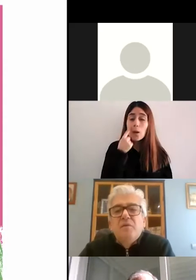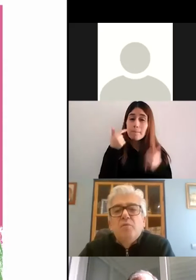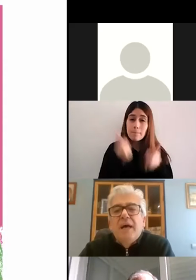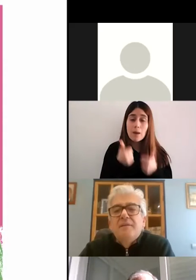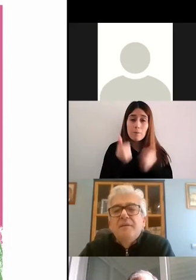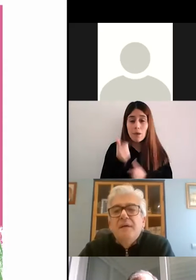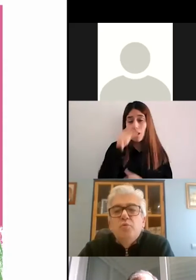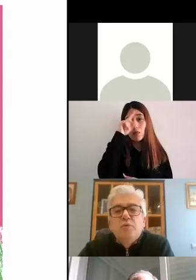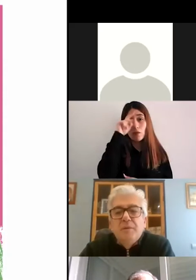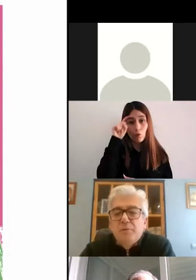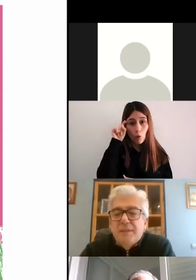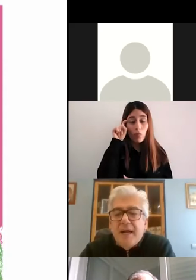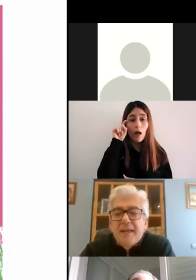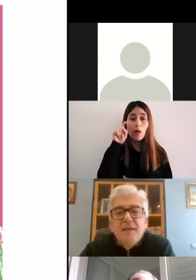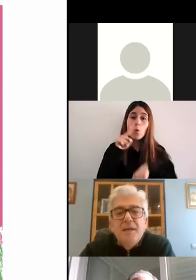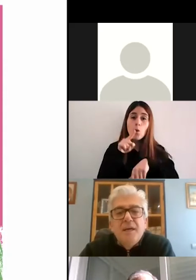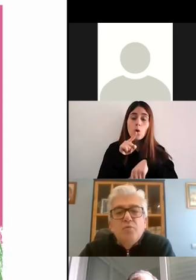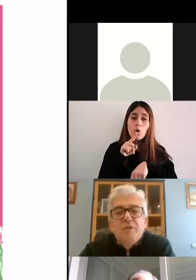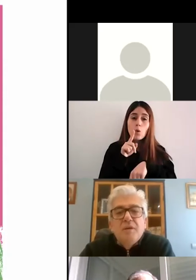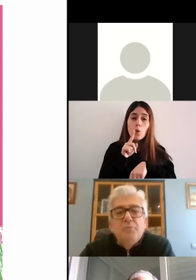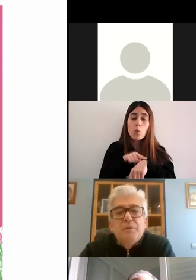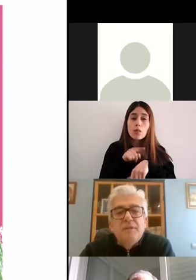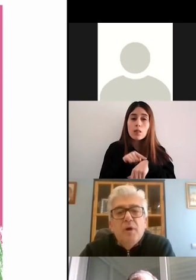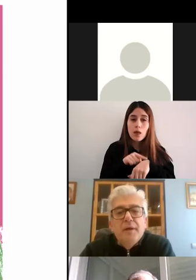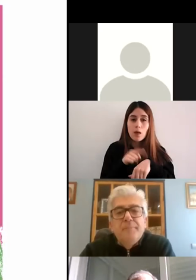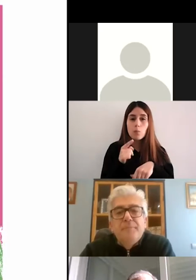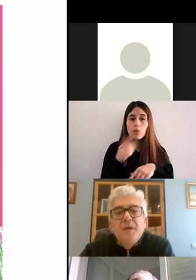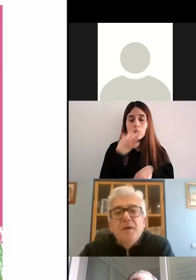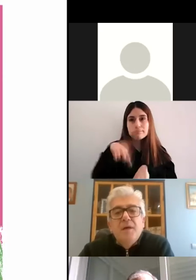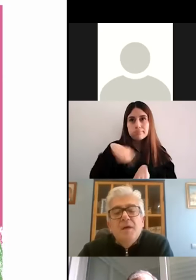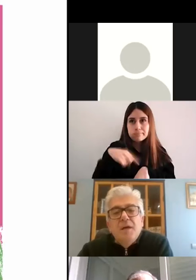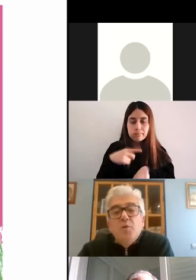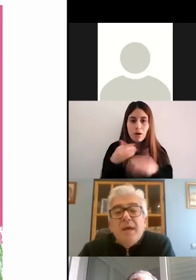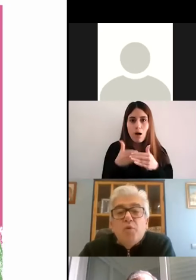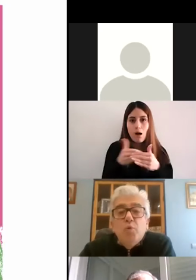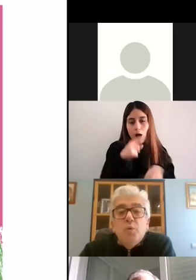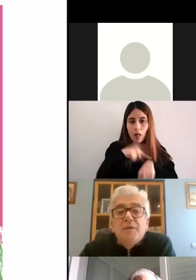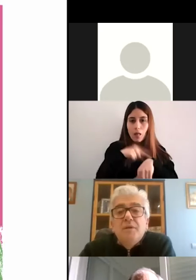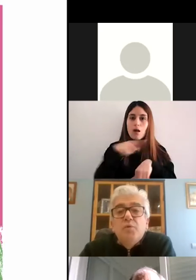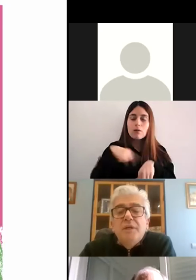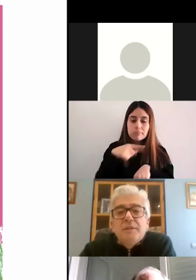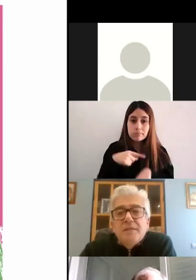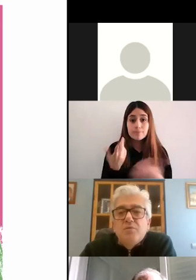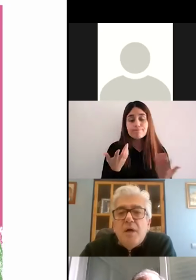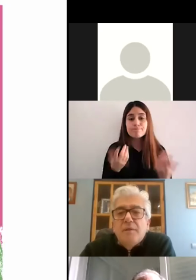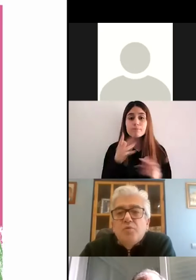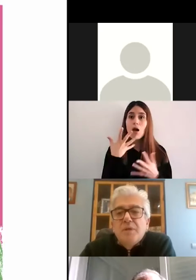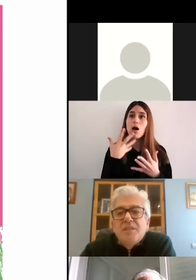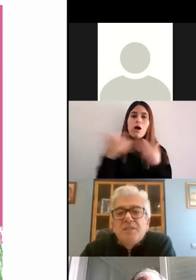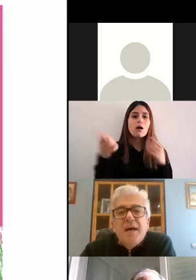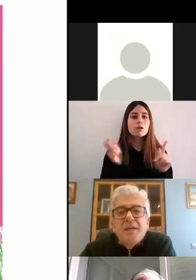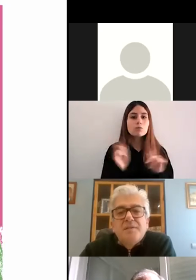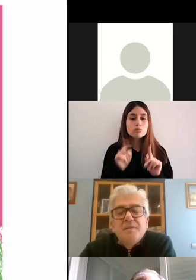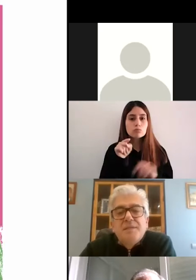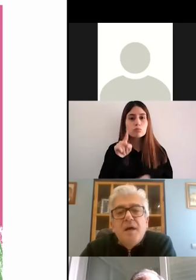a dificuldade do tempo que tarda e do tempo que demora. E não é à toa que o Dia Internacional das